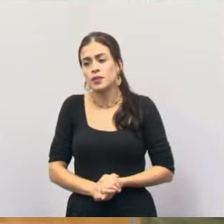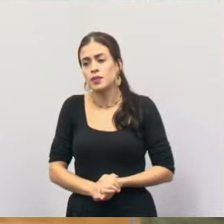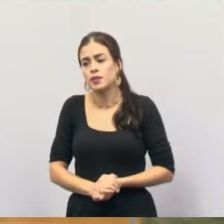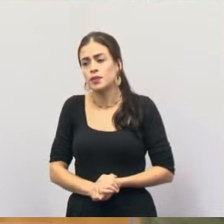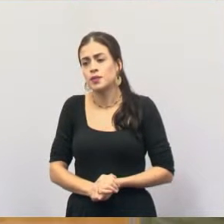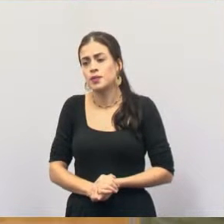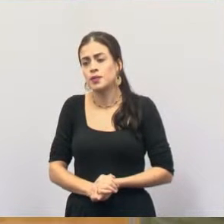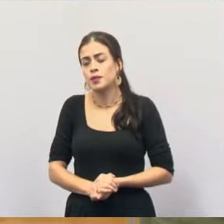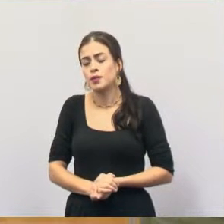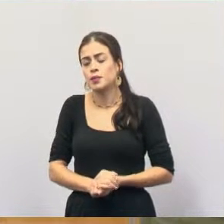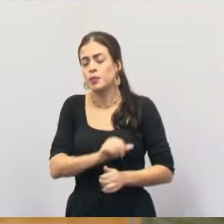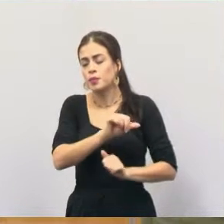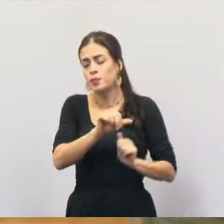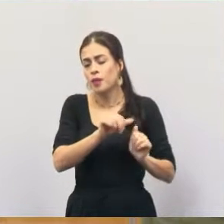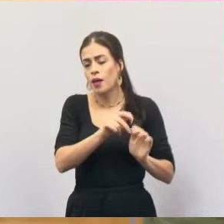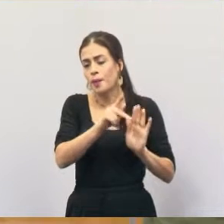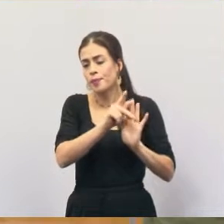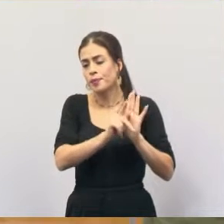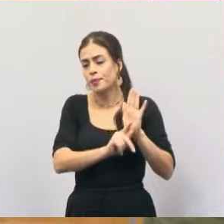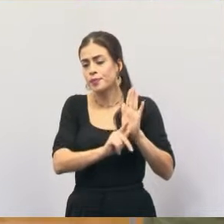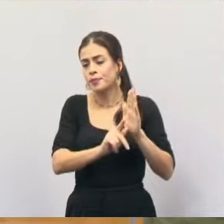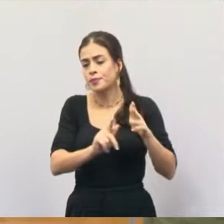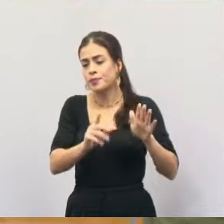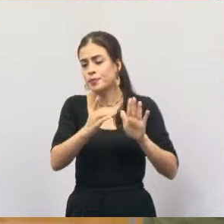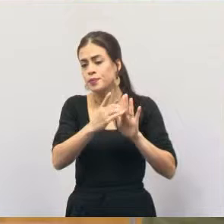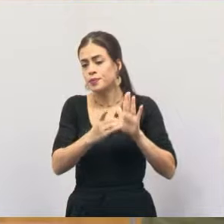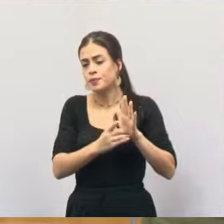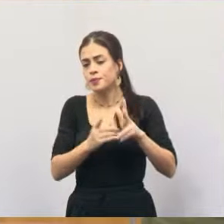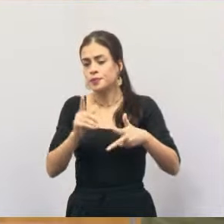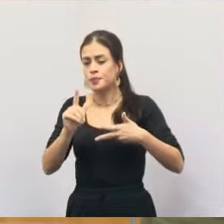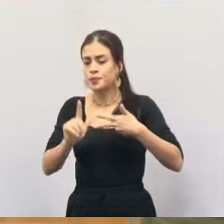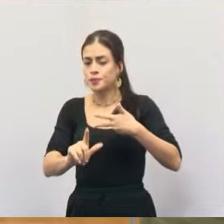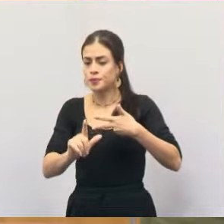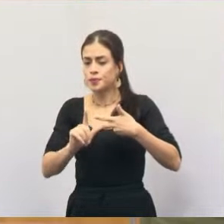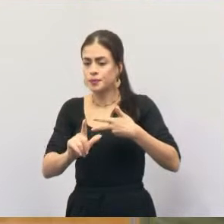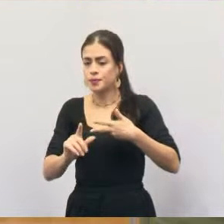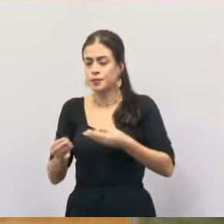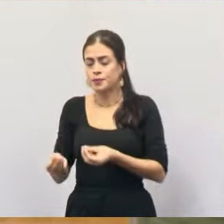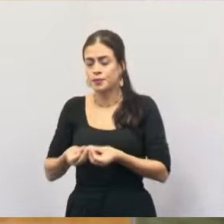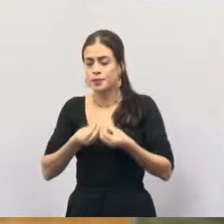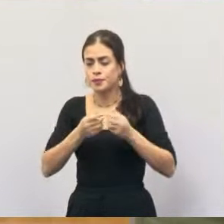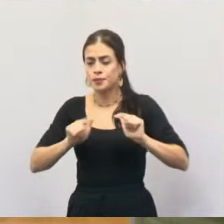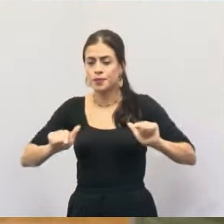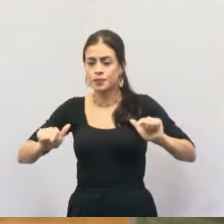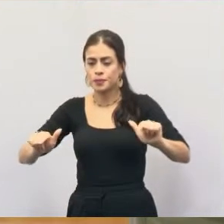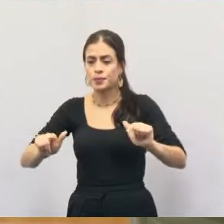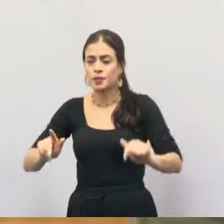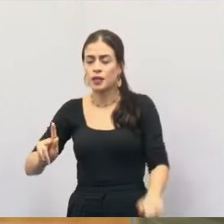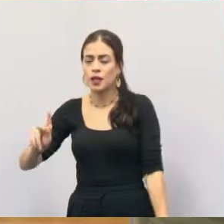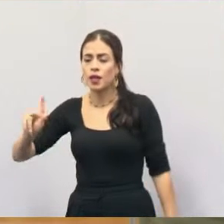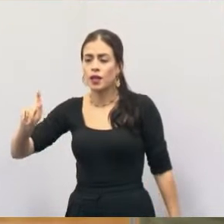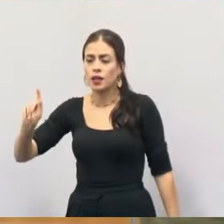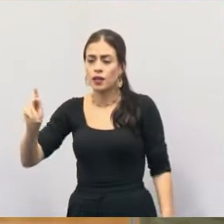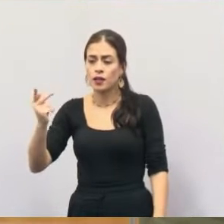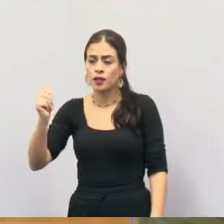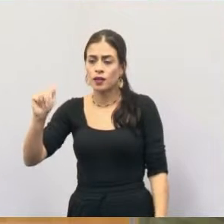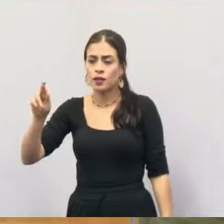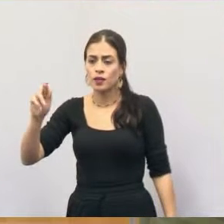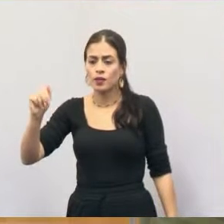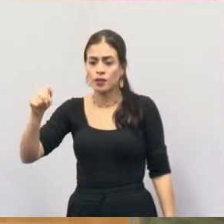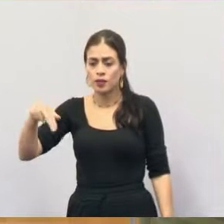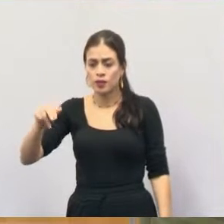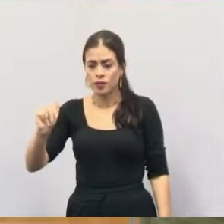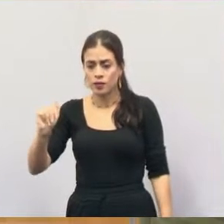o presente substitutivo ao projeto de decreto legislativo que visa instituir o Prêmio Guarana Ramos e solenidade em homenagem